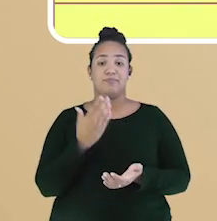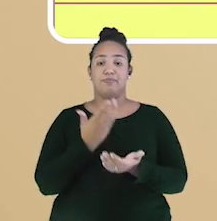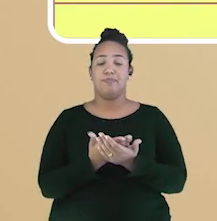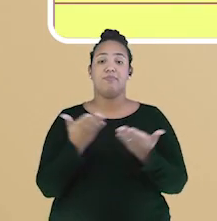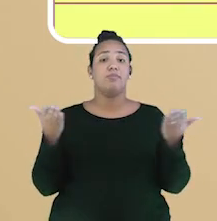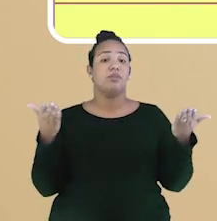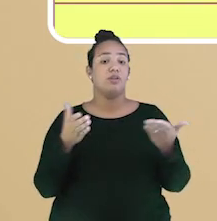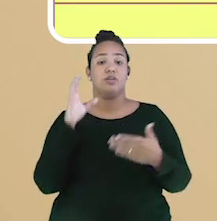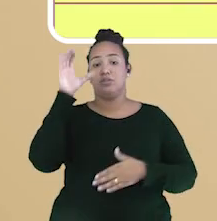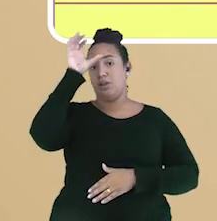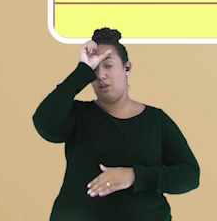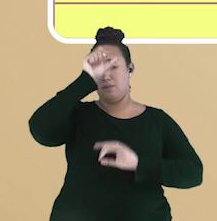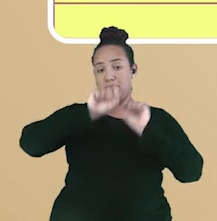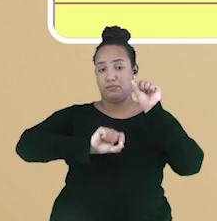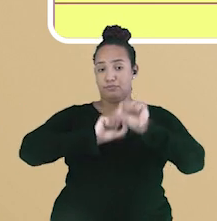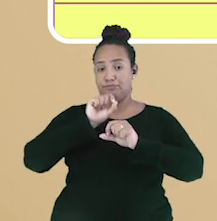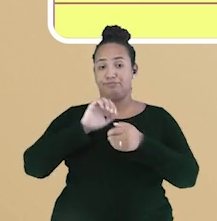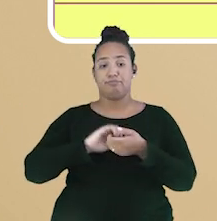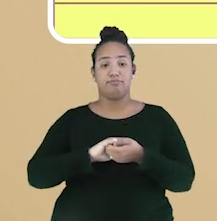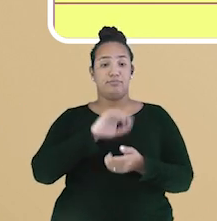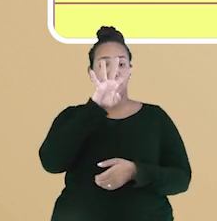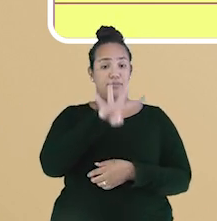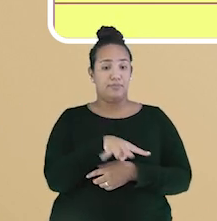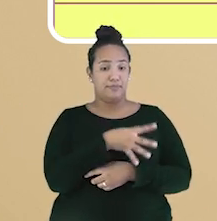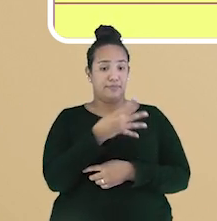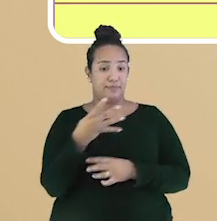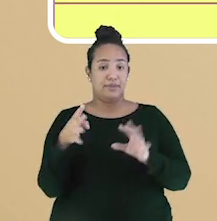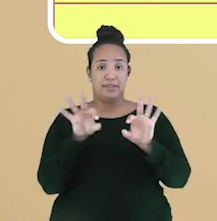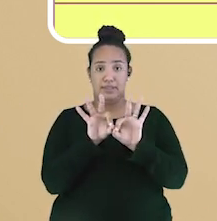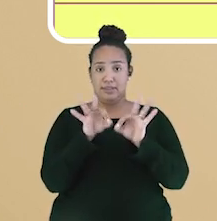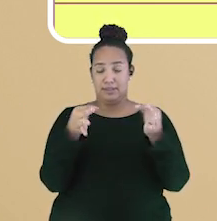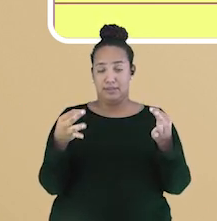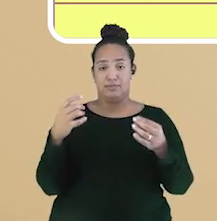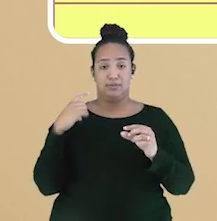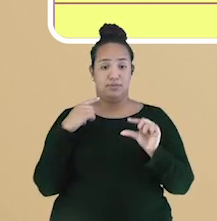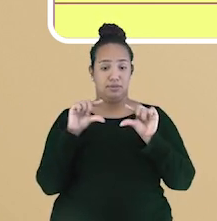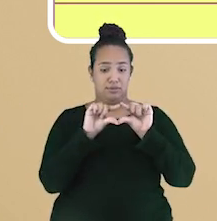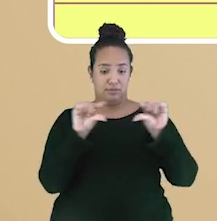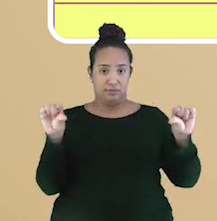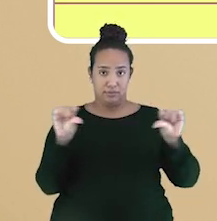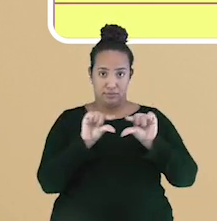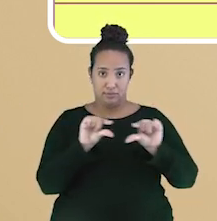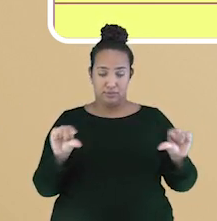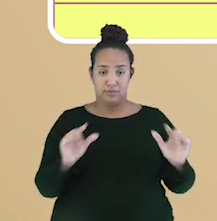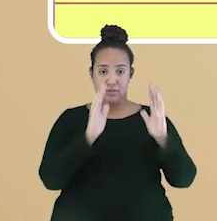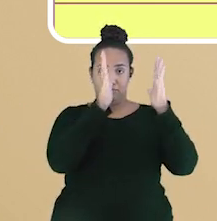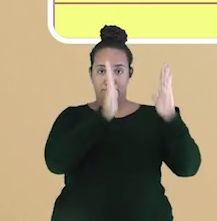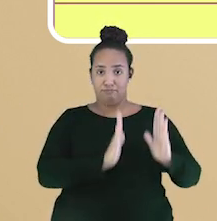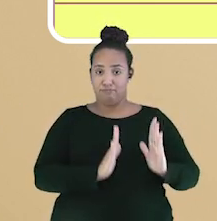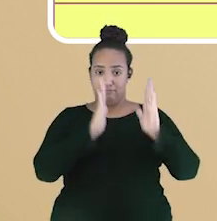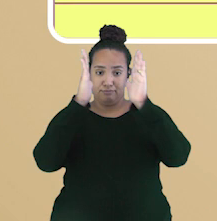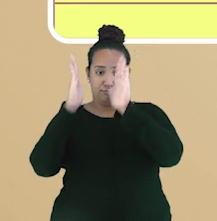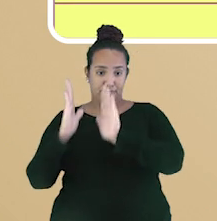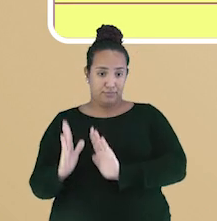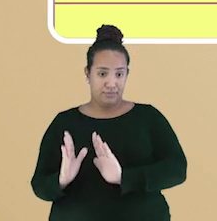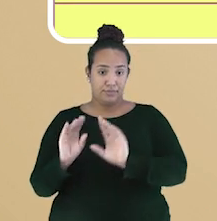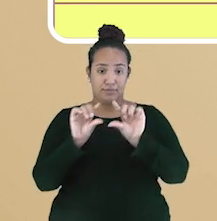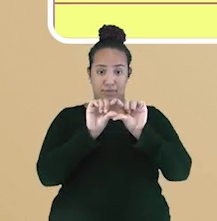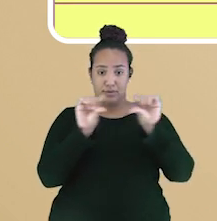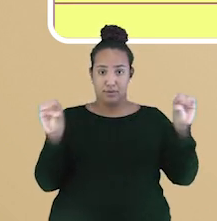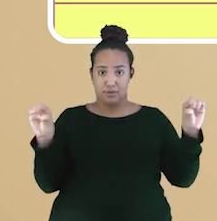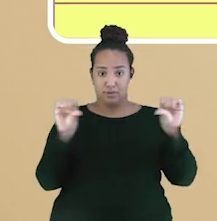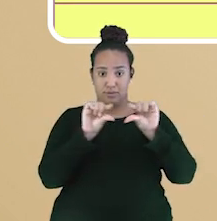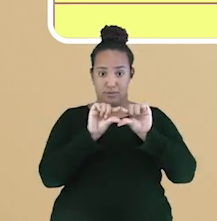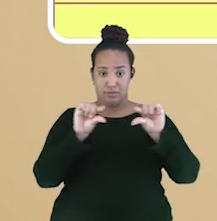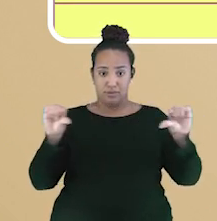aprendemos que uma tabela simples é organizada em linhas e colunas as linhas ficam